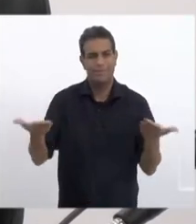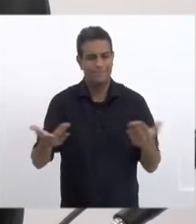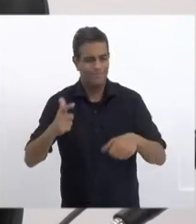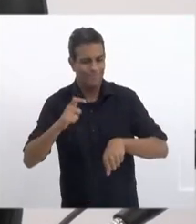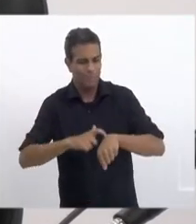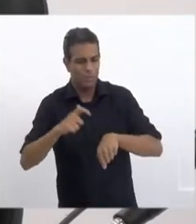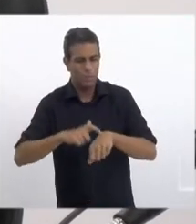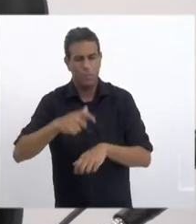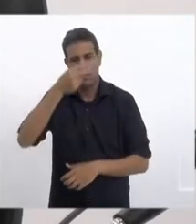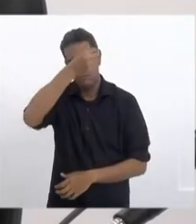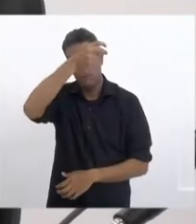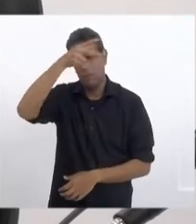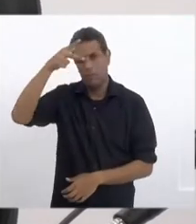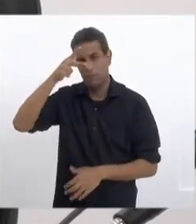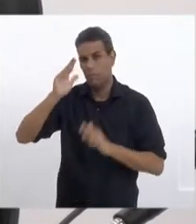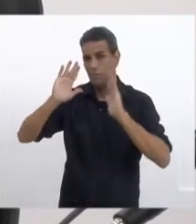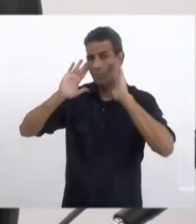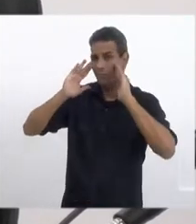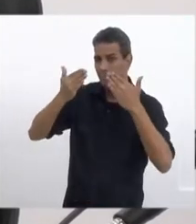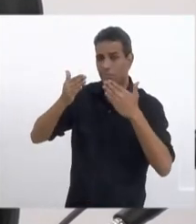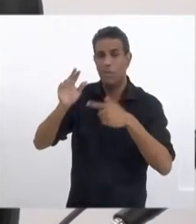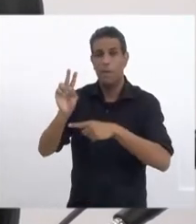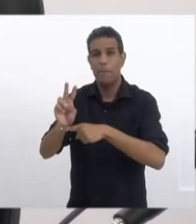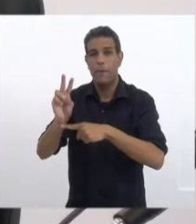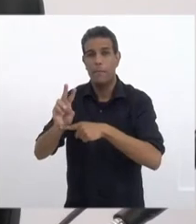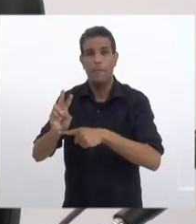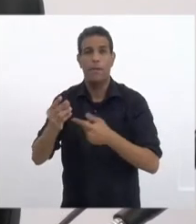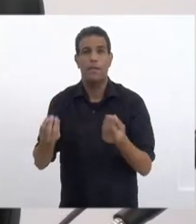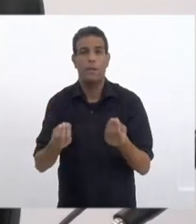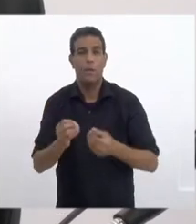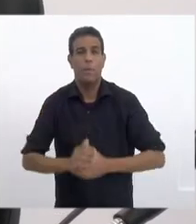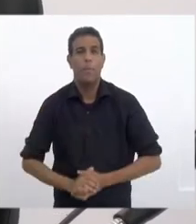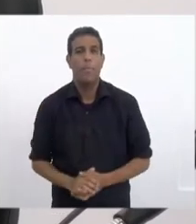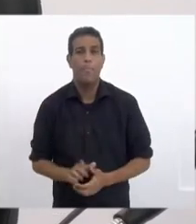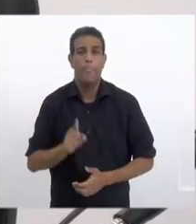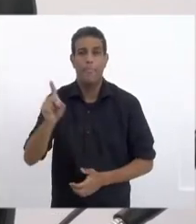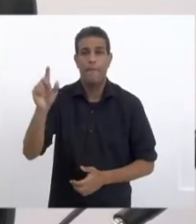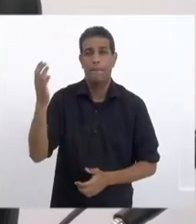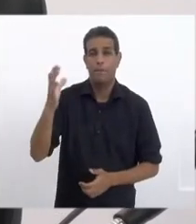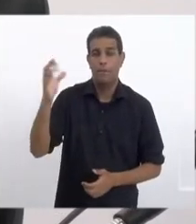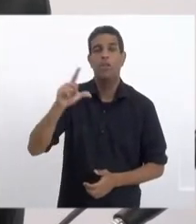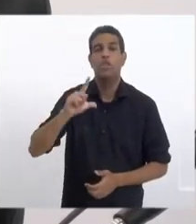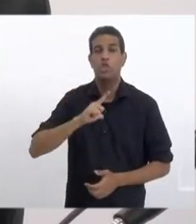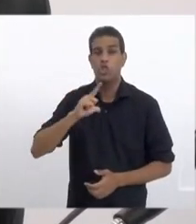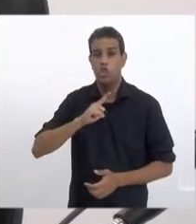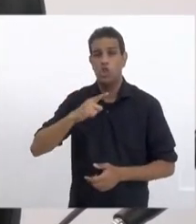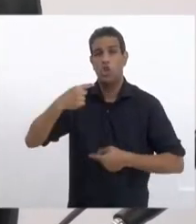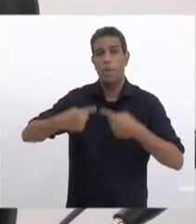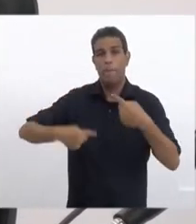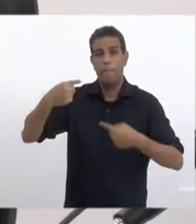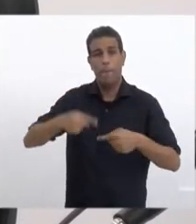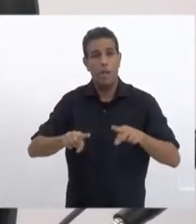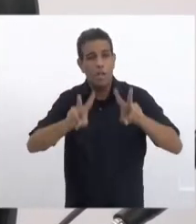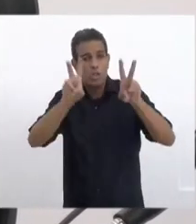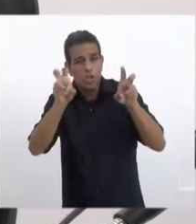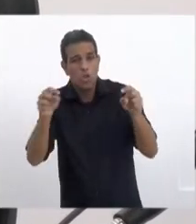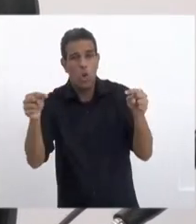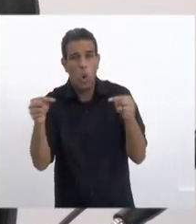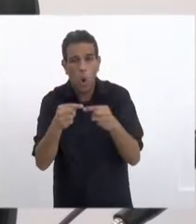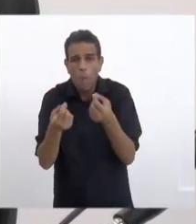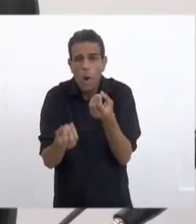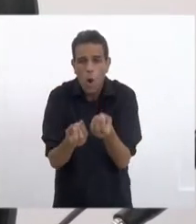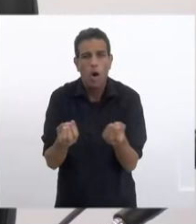sobre a atual atuação do município referente à prevenção de drogas. Niterói tinha uma secretaria de política sobre drogas e ela